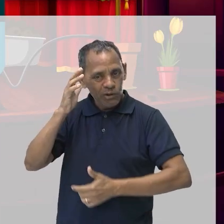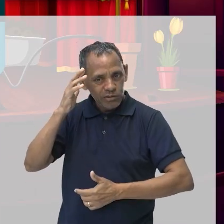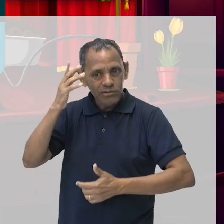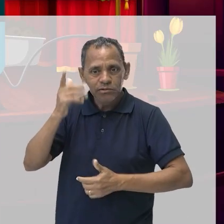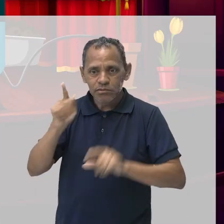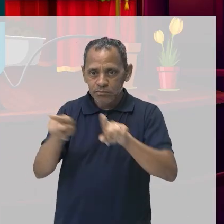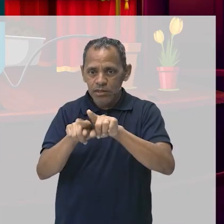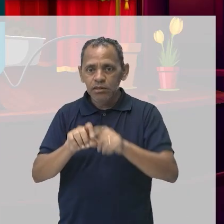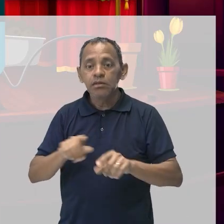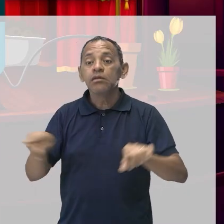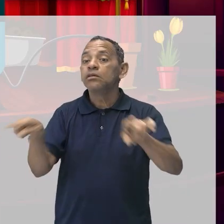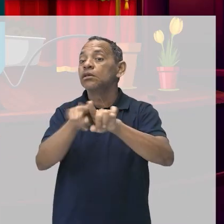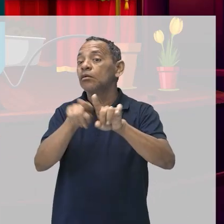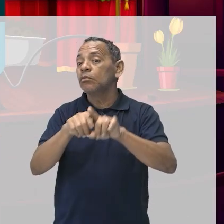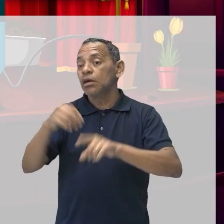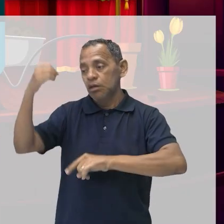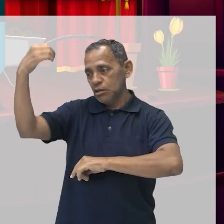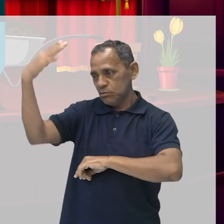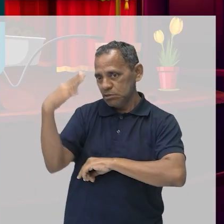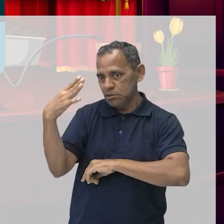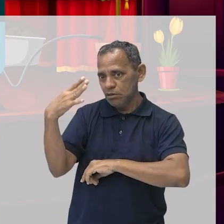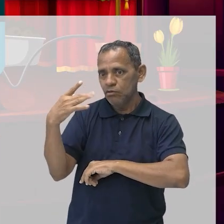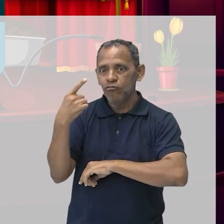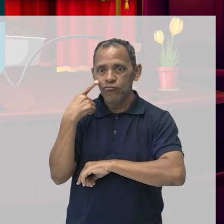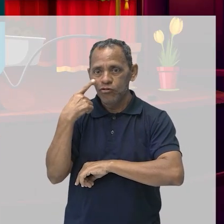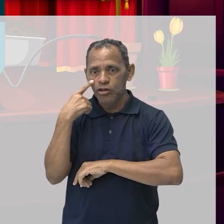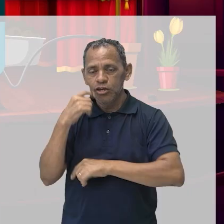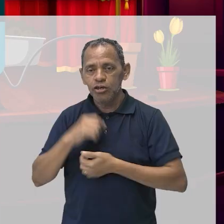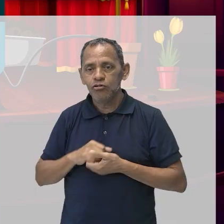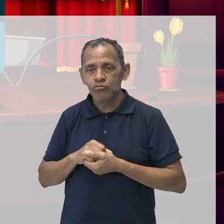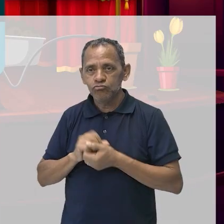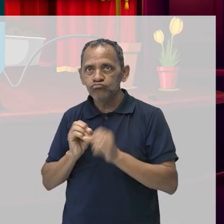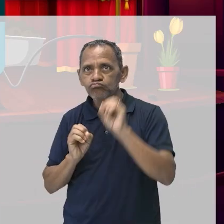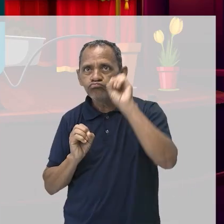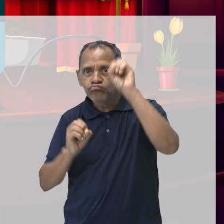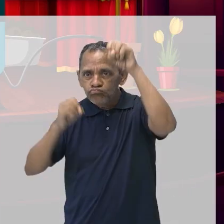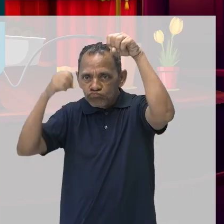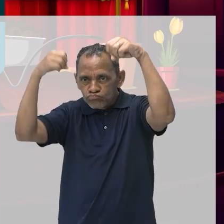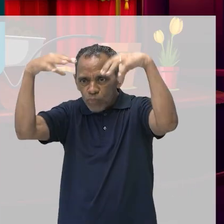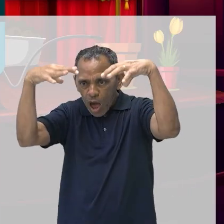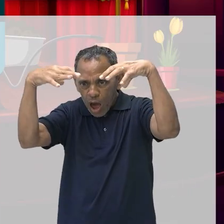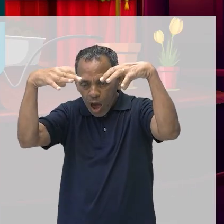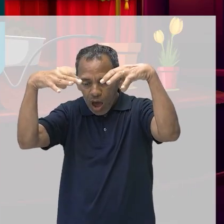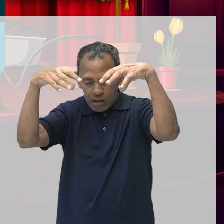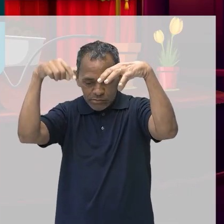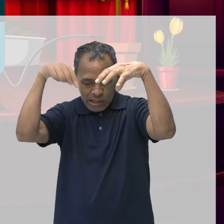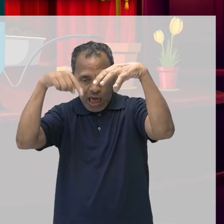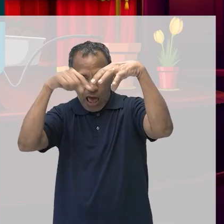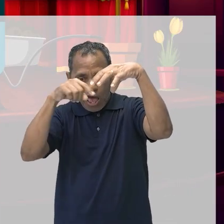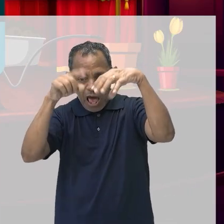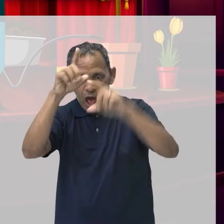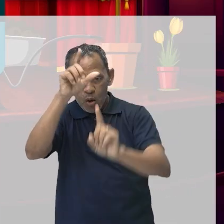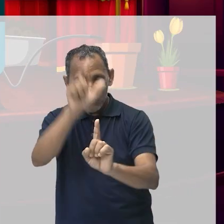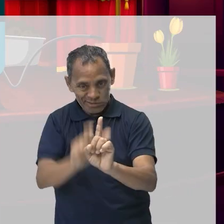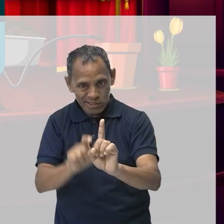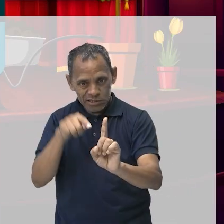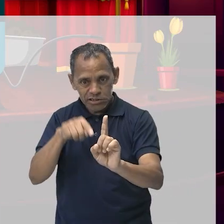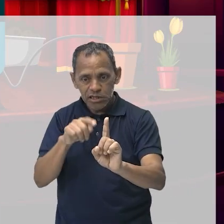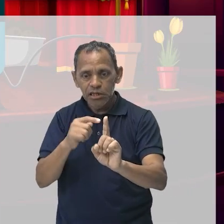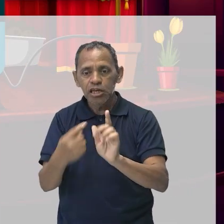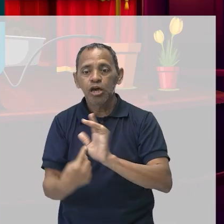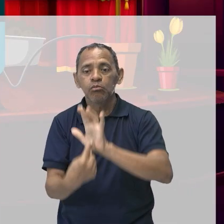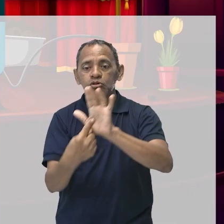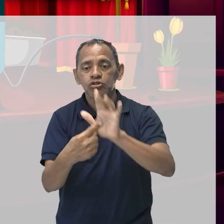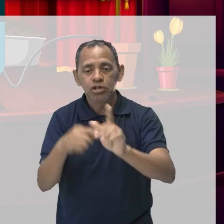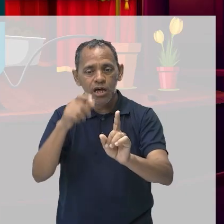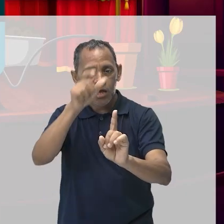como a iluminação. Vocês já viram a iluminação quando ela dá um foco de luz em um único personagem, porque ela quer destacar aquele personagem.